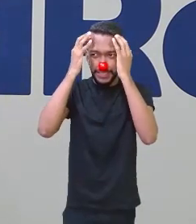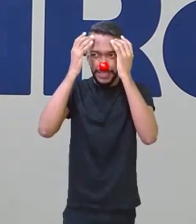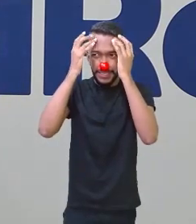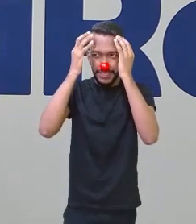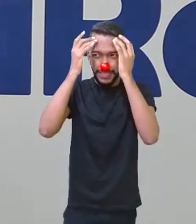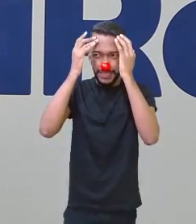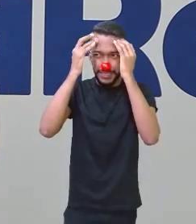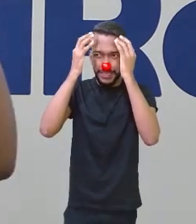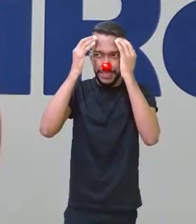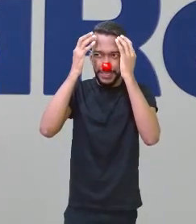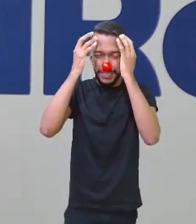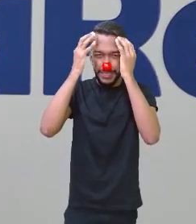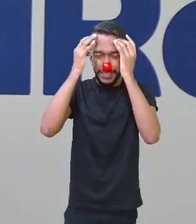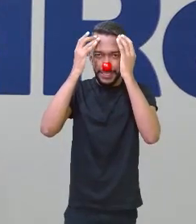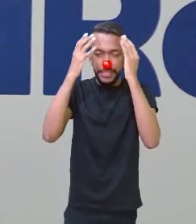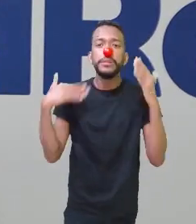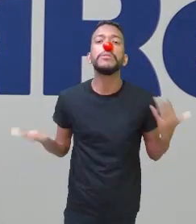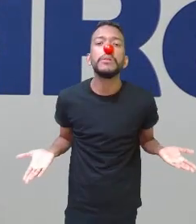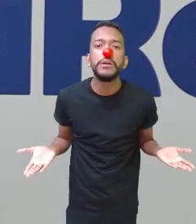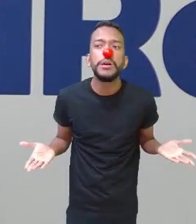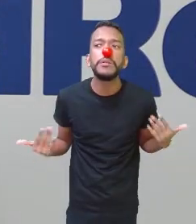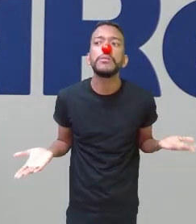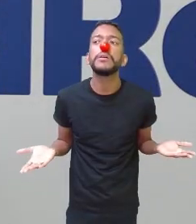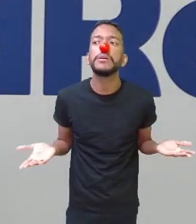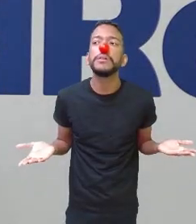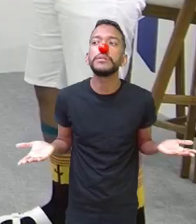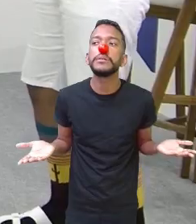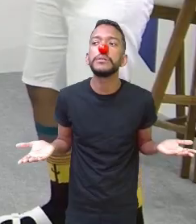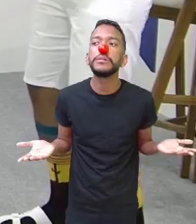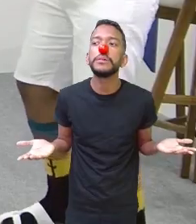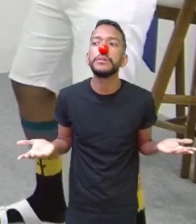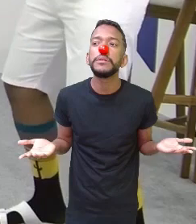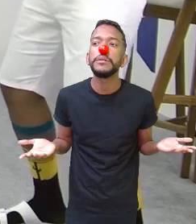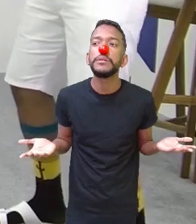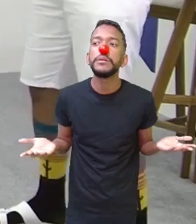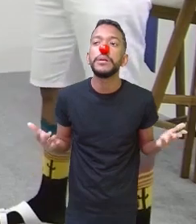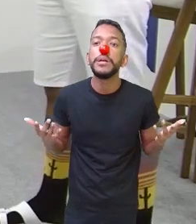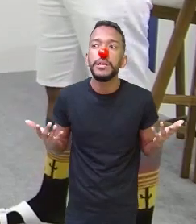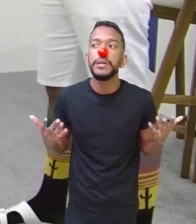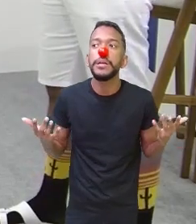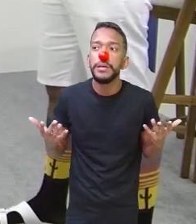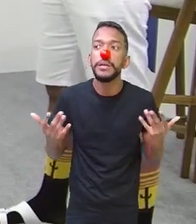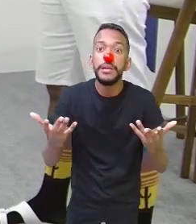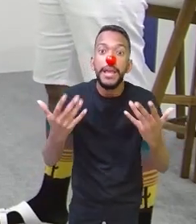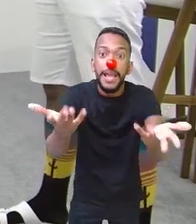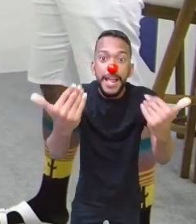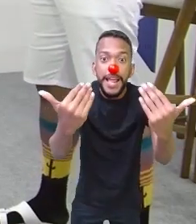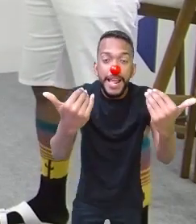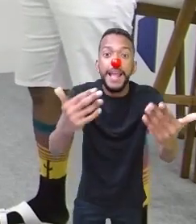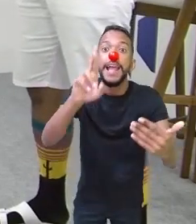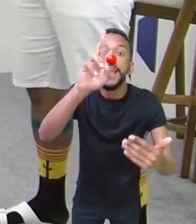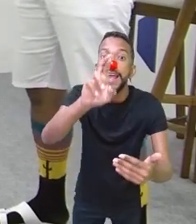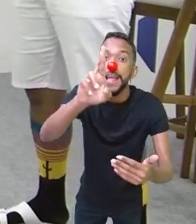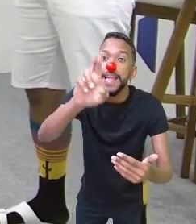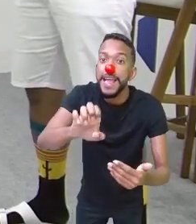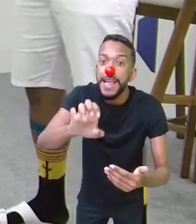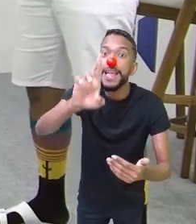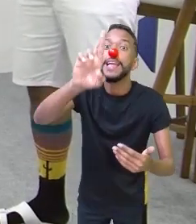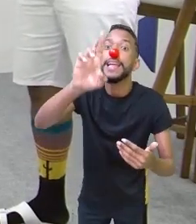dor é? de cabeça. Mas não é não? E qual é? É o quê? É uma Uma- E aí, que do